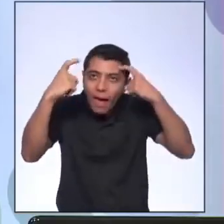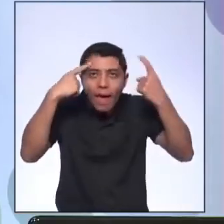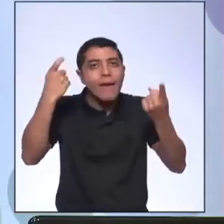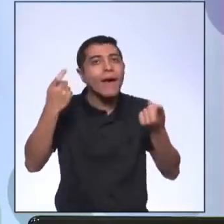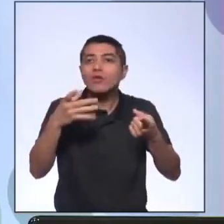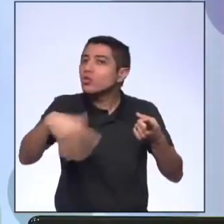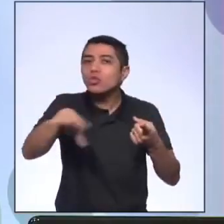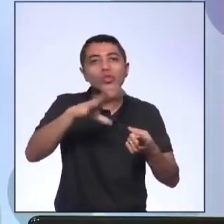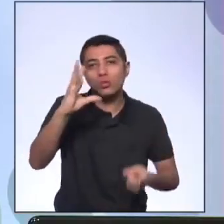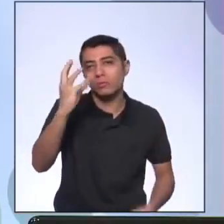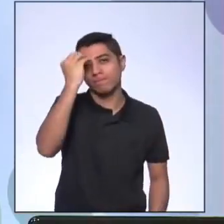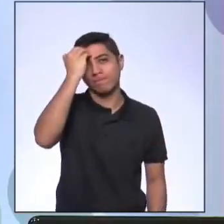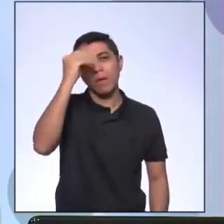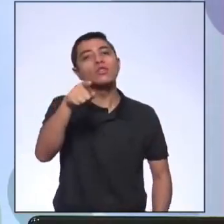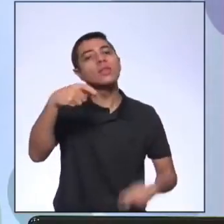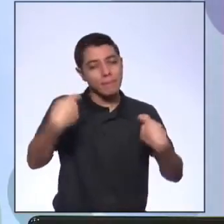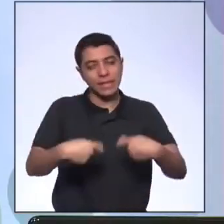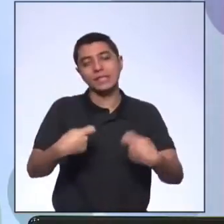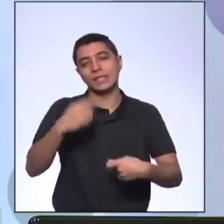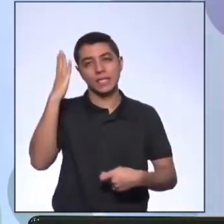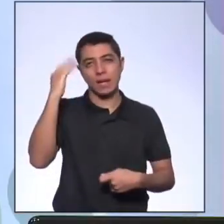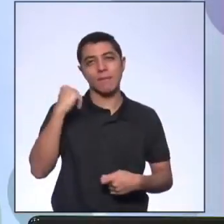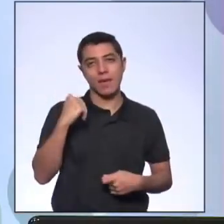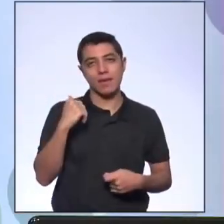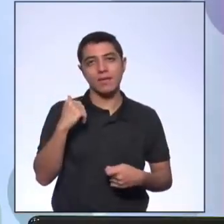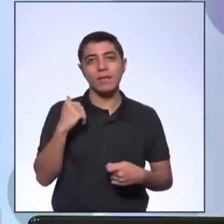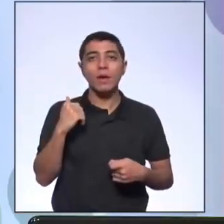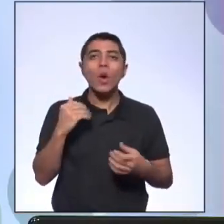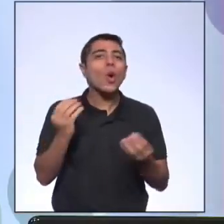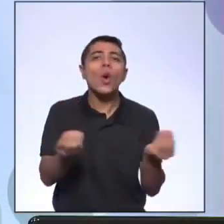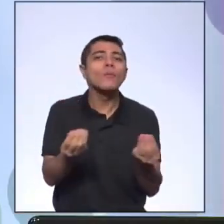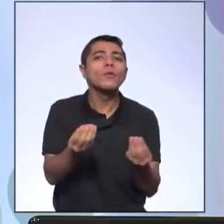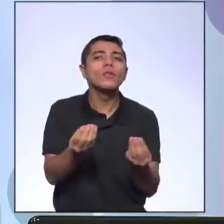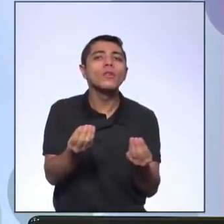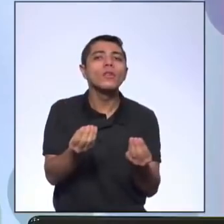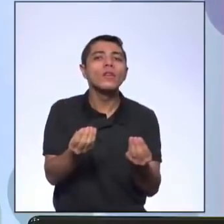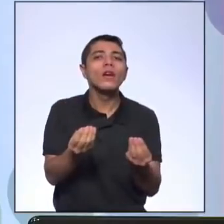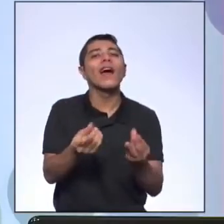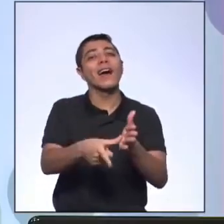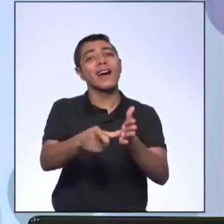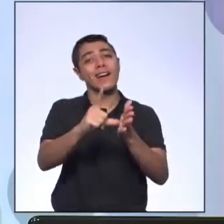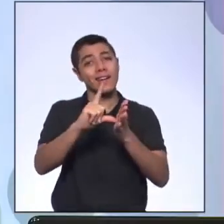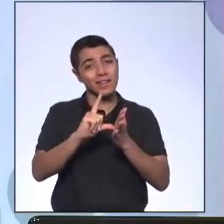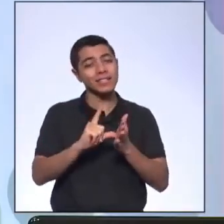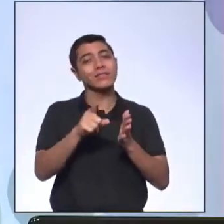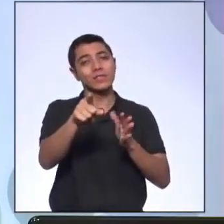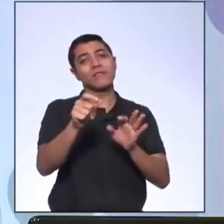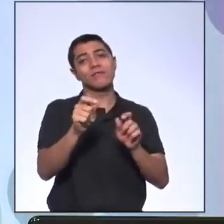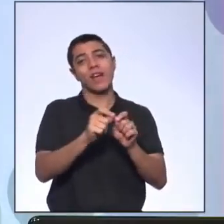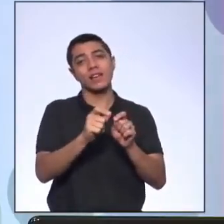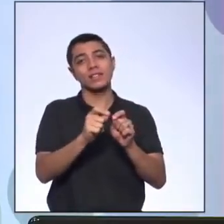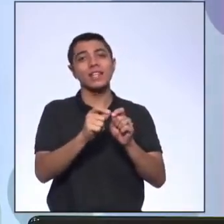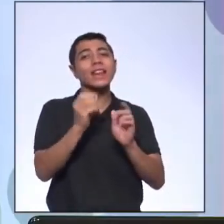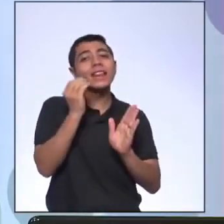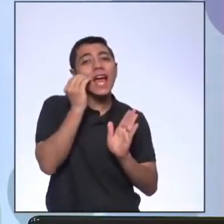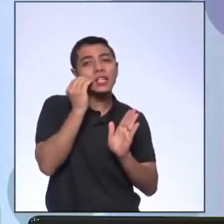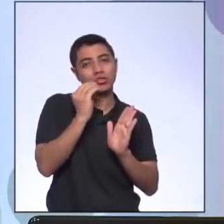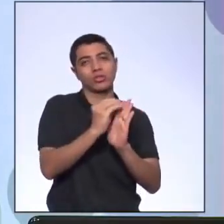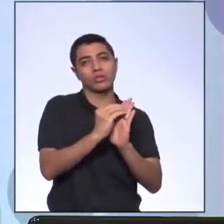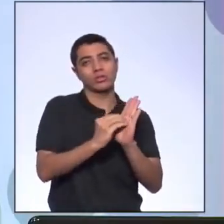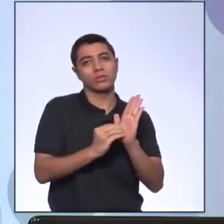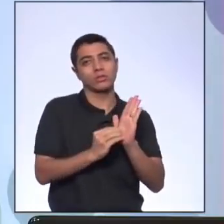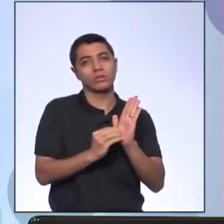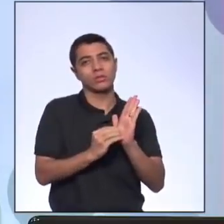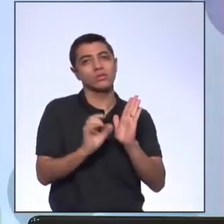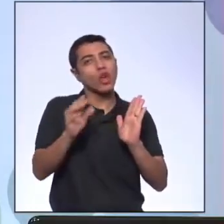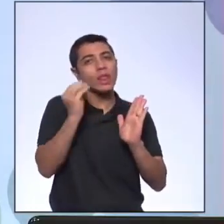para que eu possa, então, colocar em prática a minha ação? Justamente esboçando aí, realizando, então, um projeto, onde eu